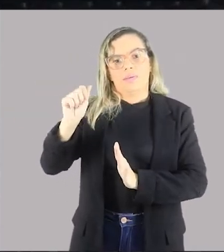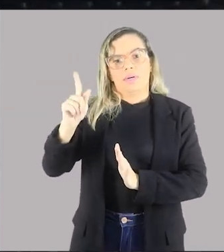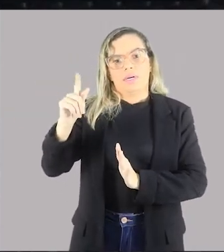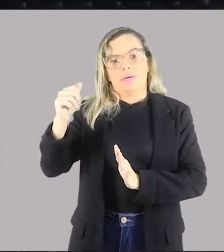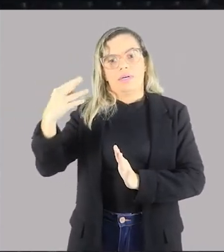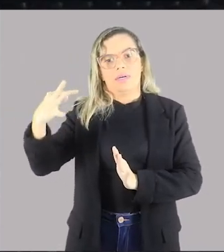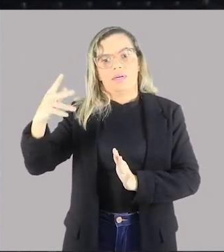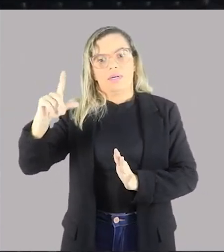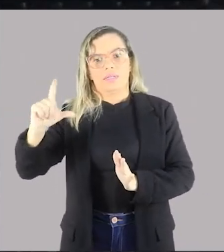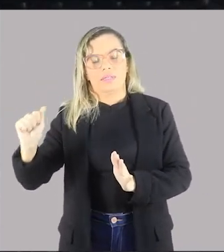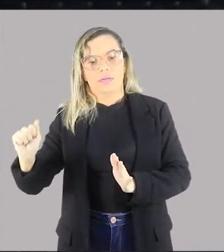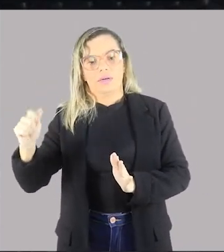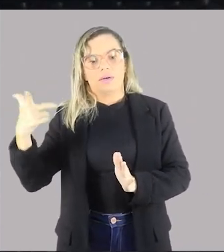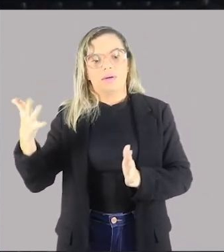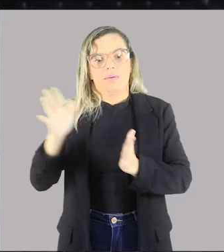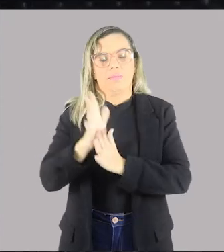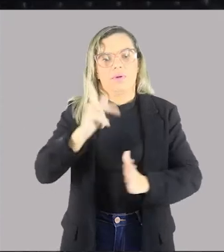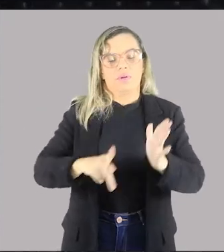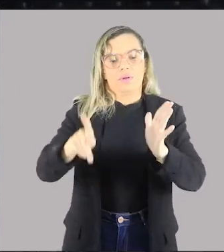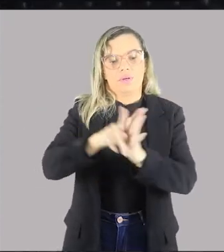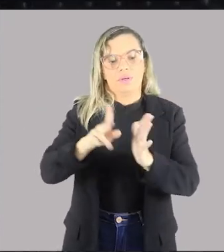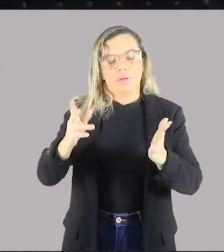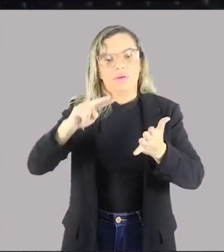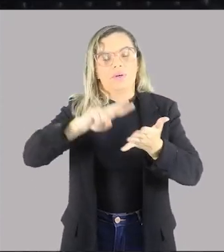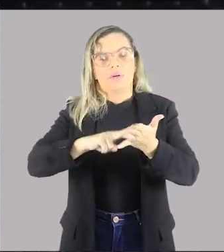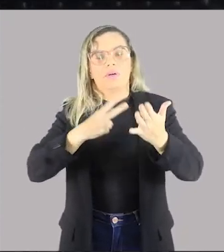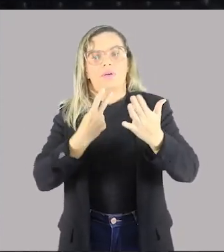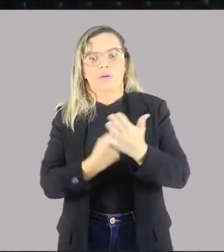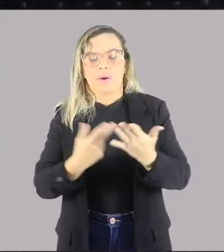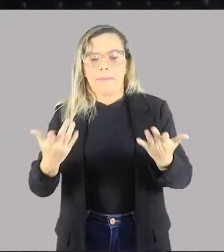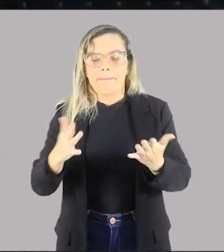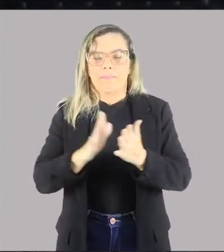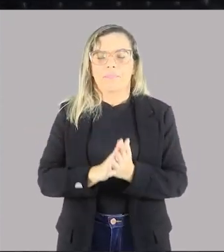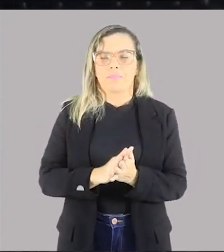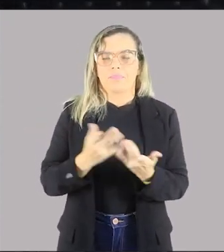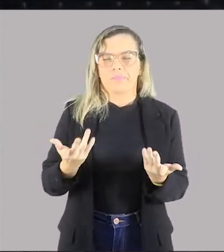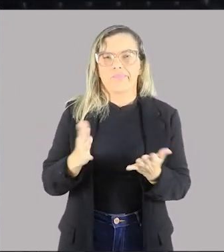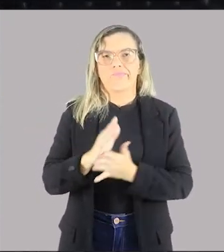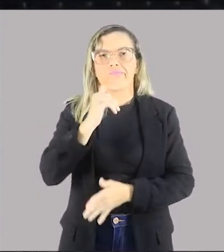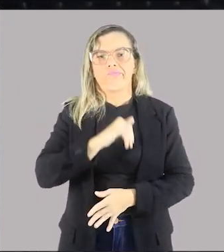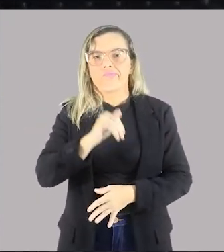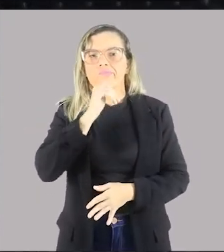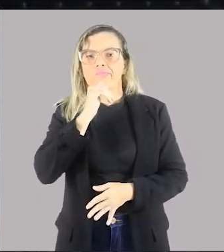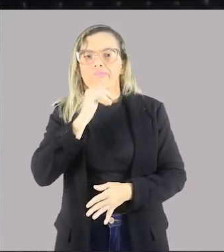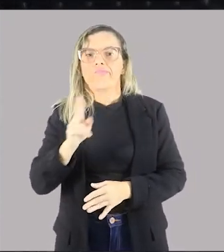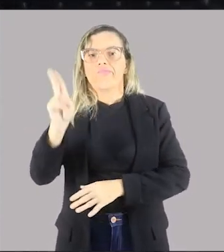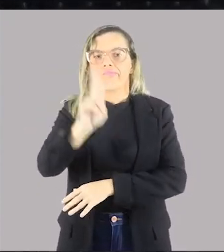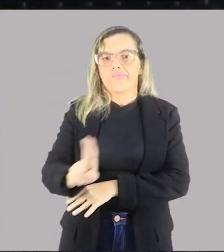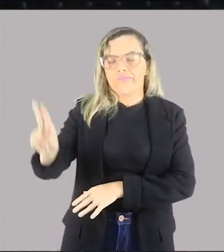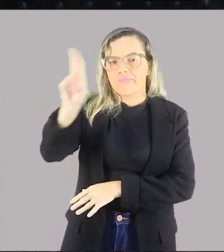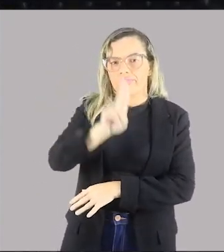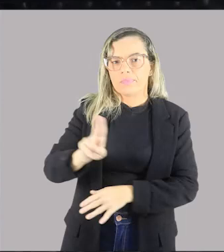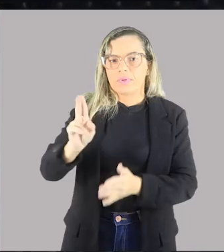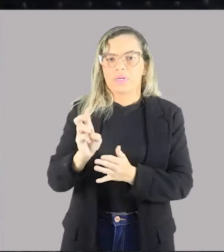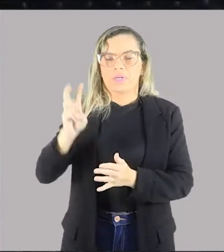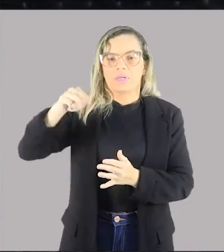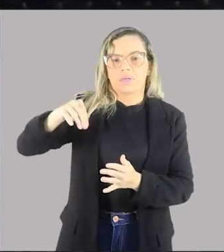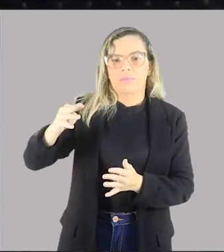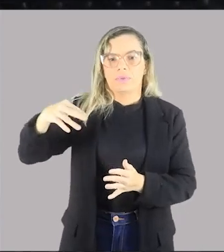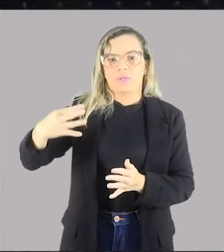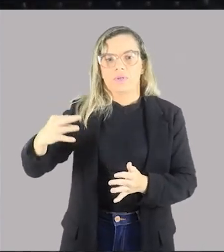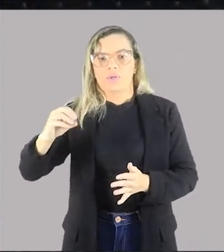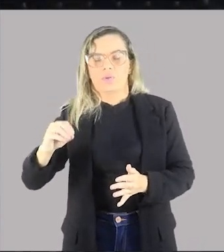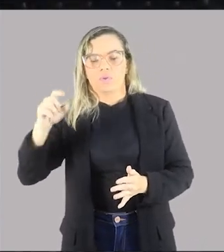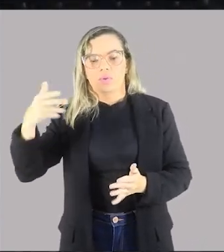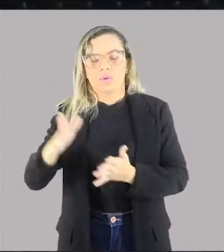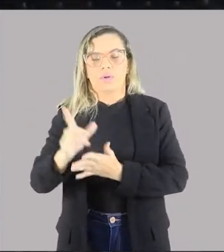pública de maneira pessoal. Ou seja, mesmo que seja uma utilização diminuta, pequena,